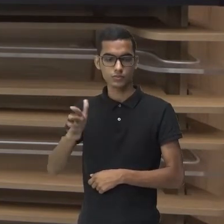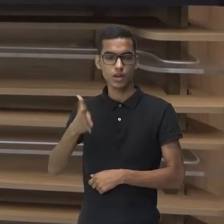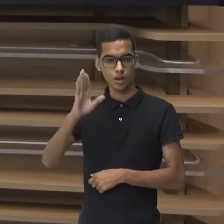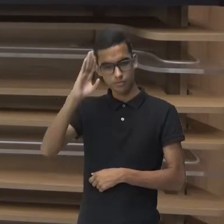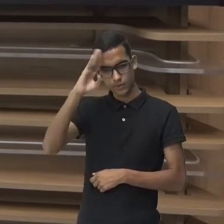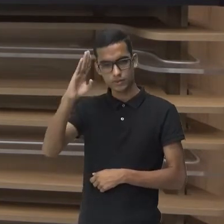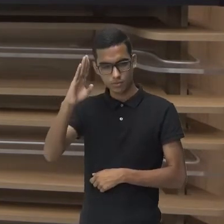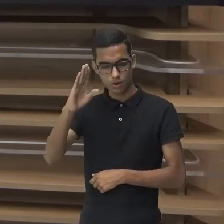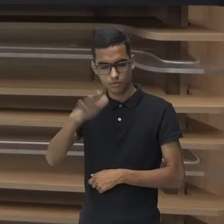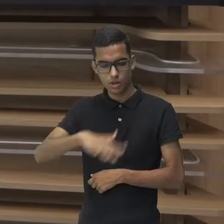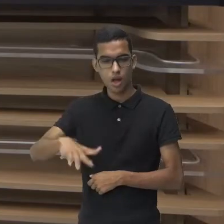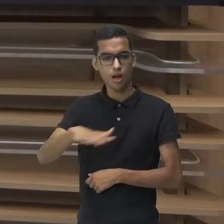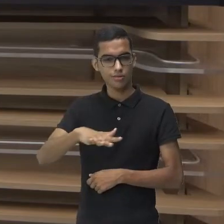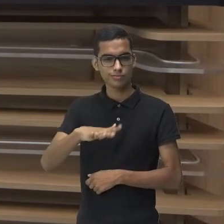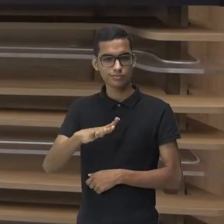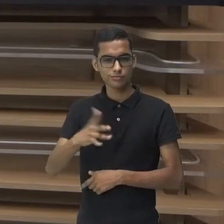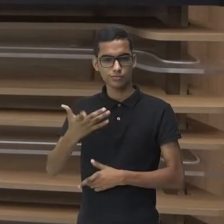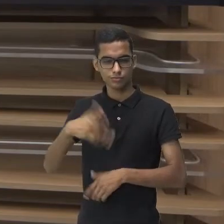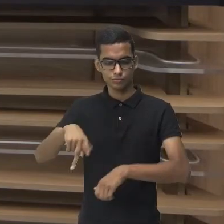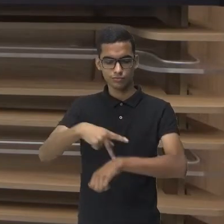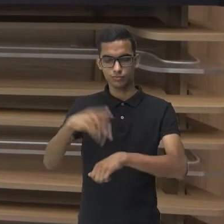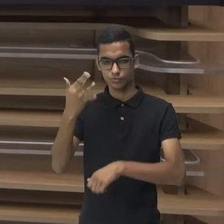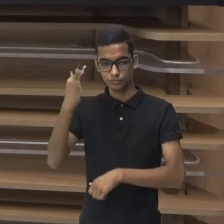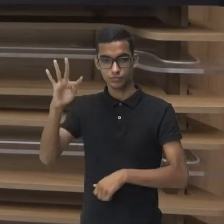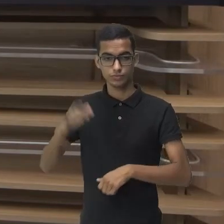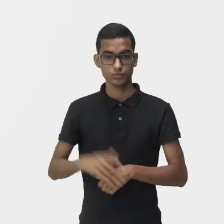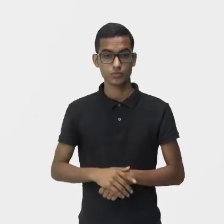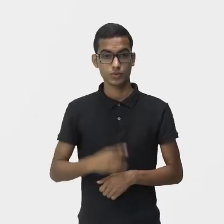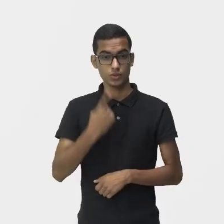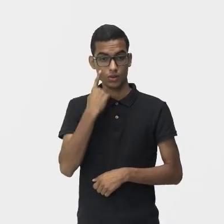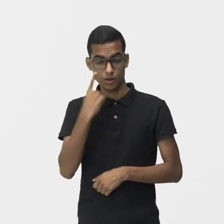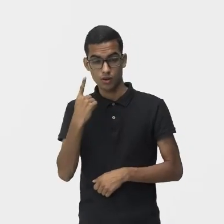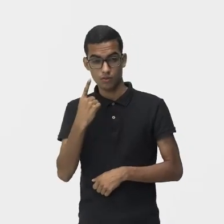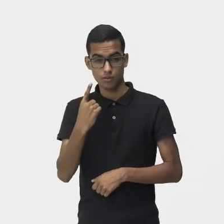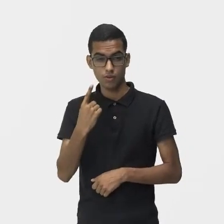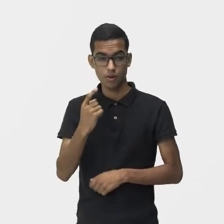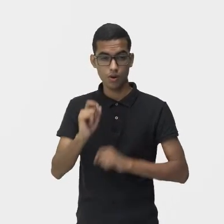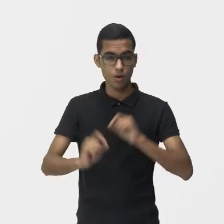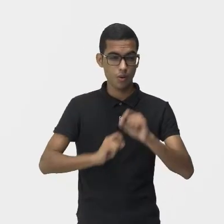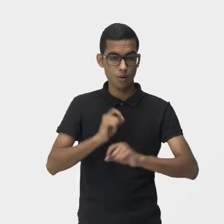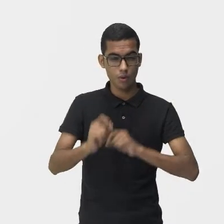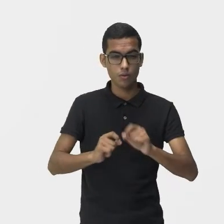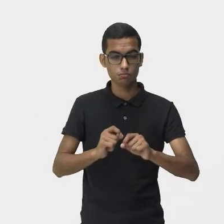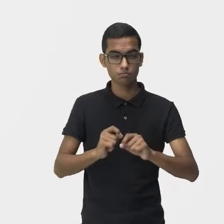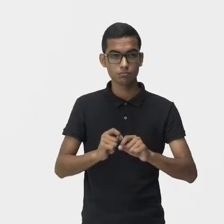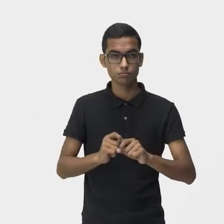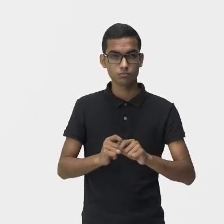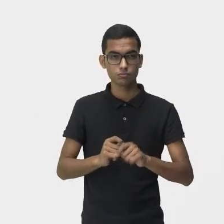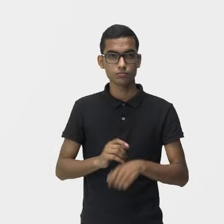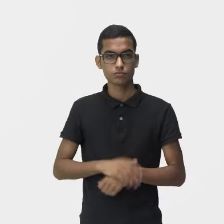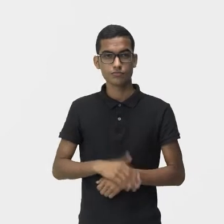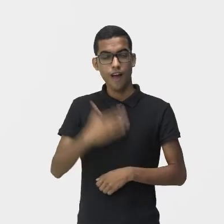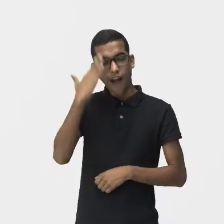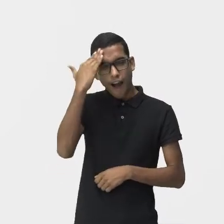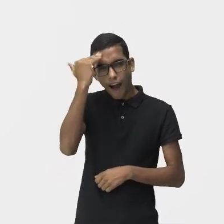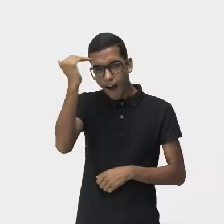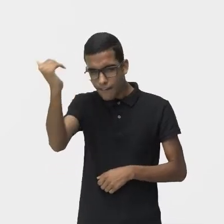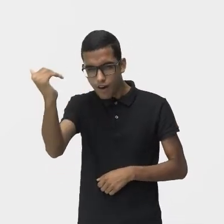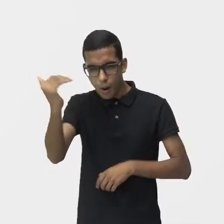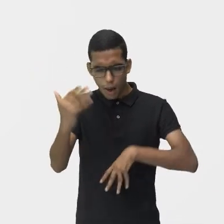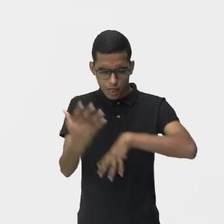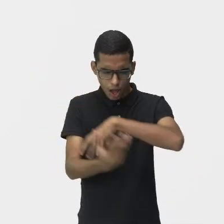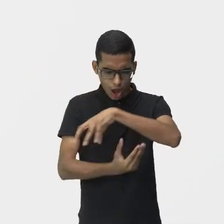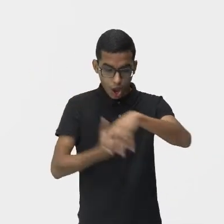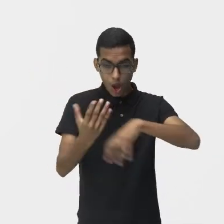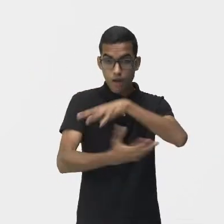É importante a gente ver o seguinte, pessoal, a repercussão da Revolução Francesa foi muito grande no